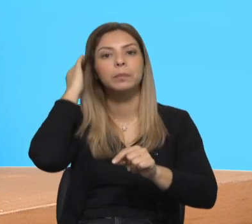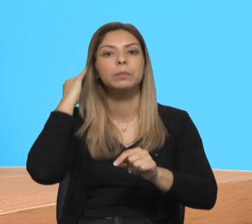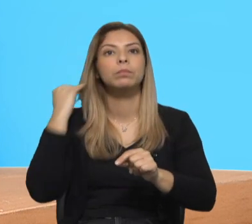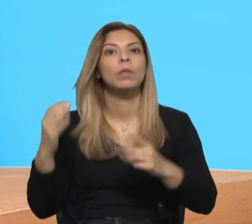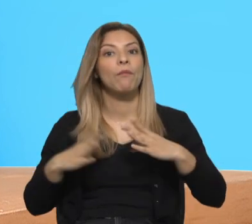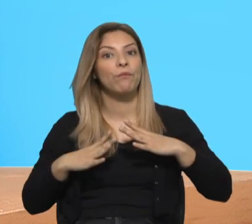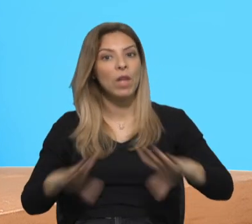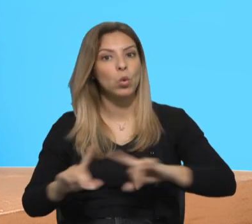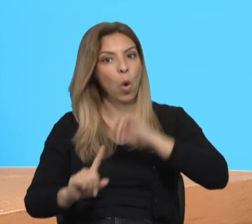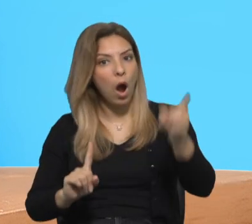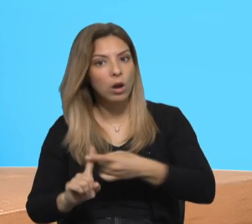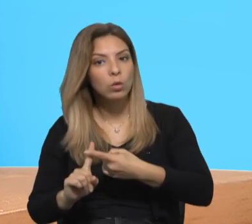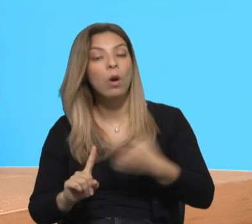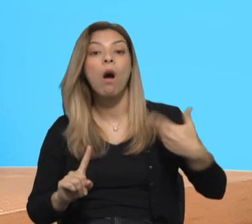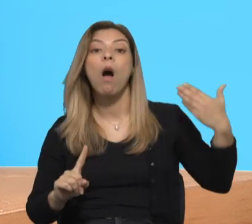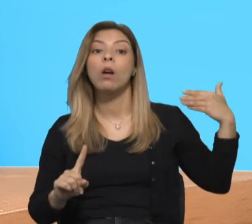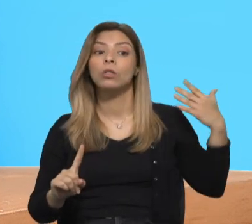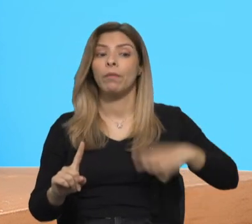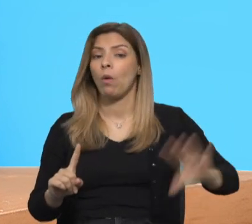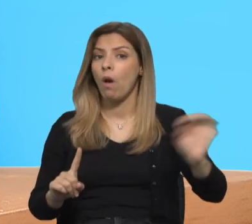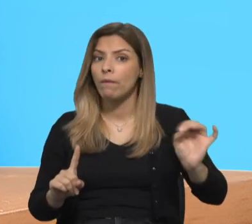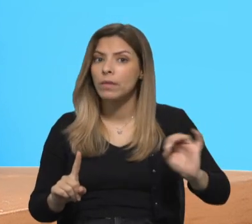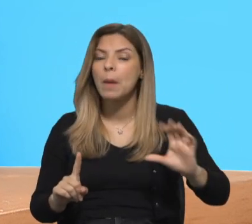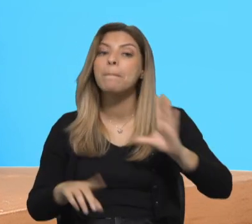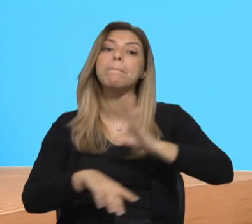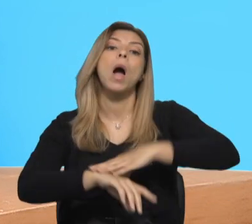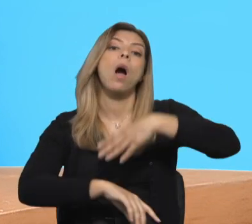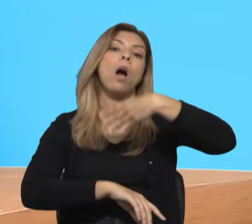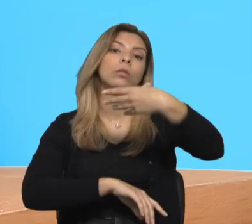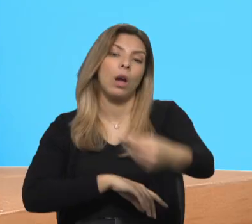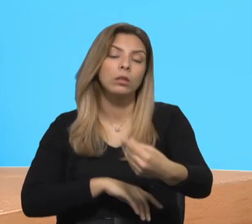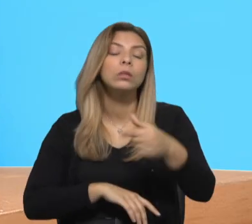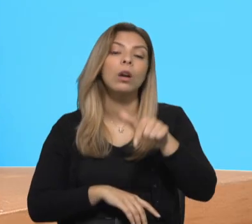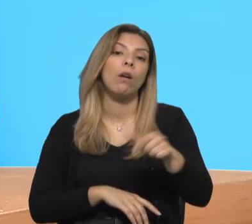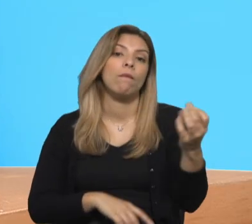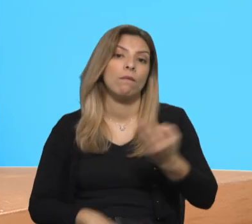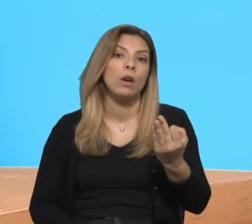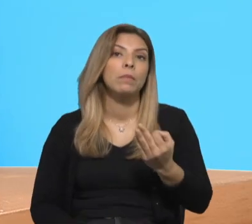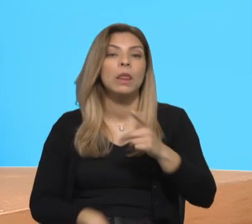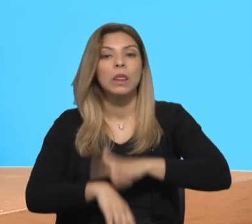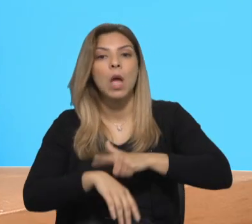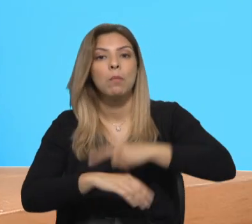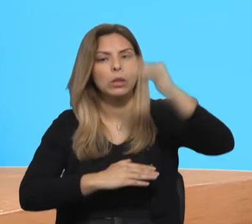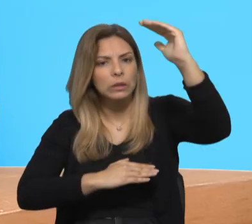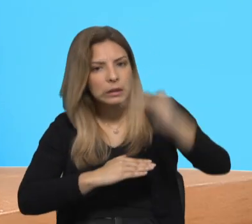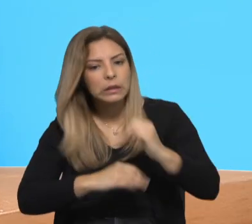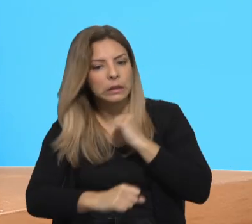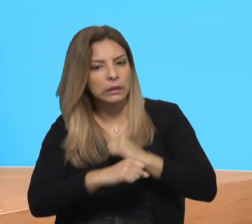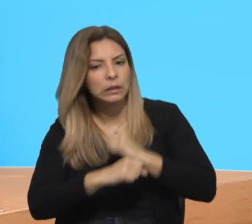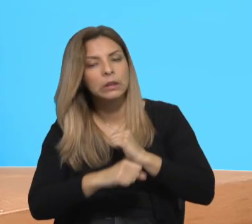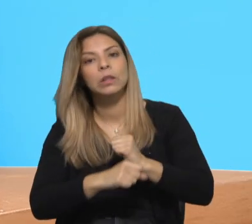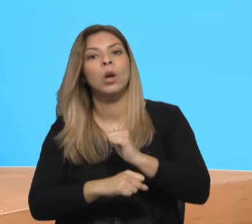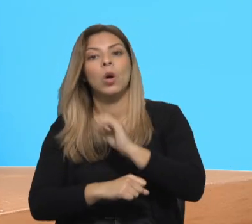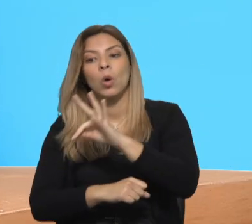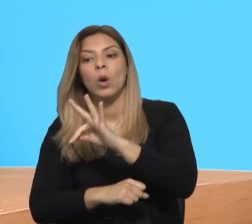férias anuais, porque até aí não tinha. Depois, mais tarde, a redução dos tempos de trabalho das 48 horas para